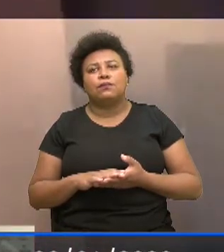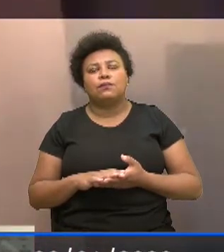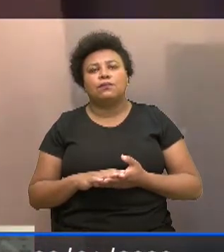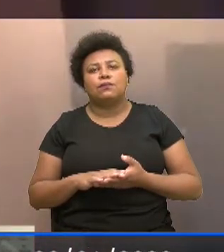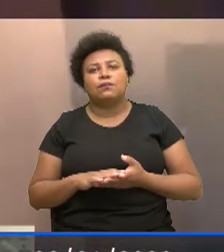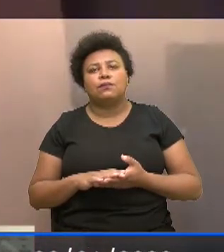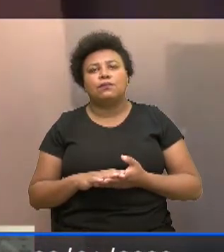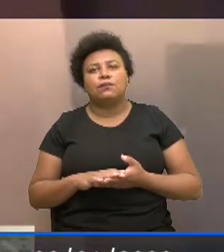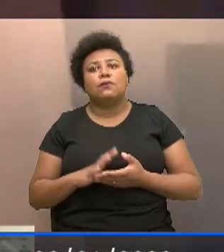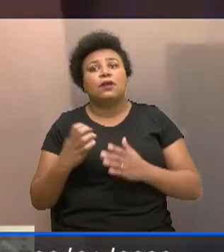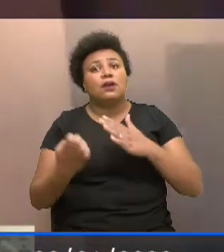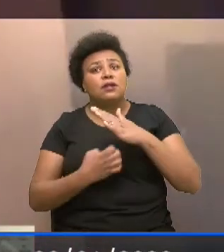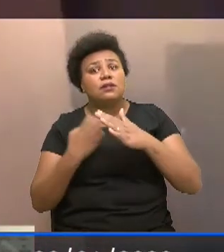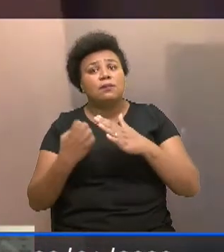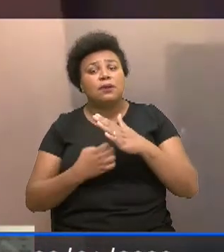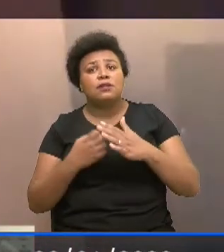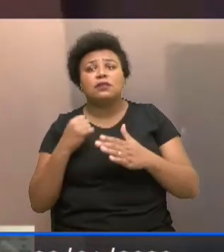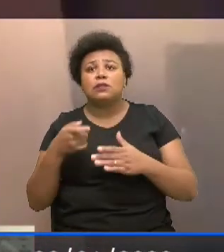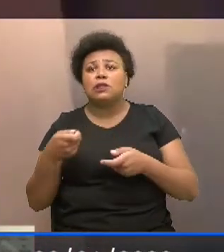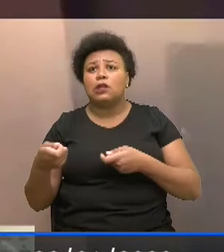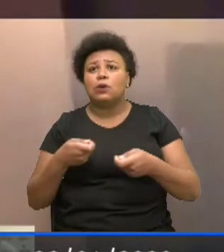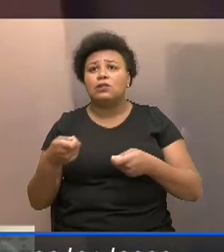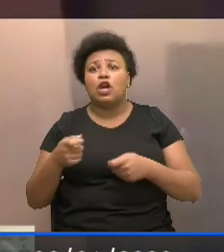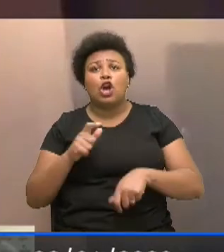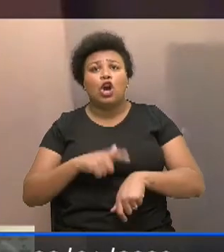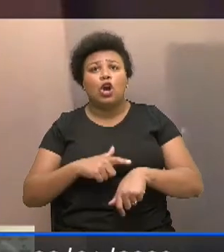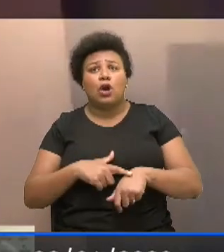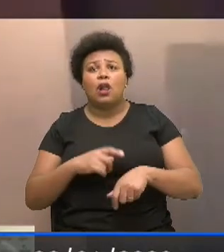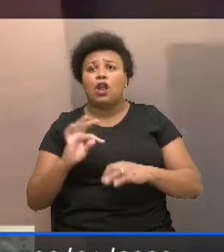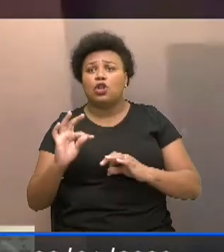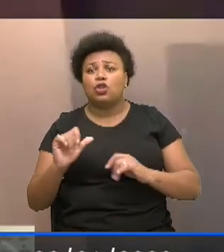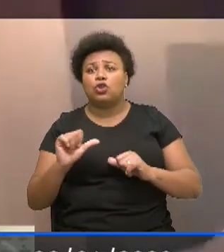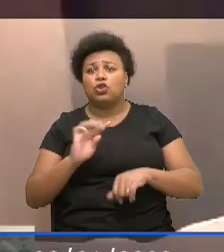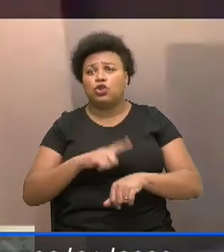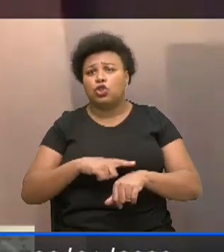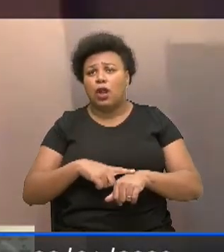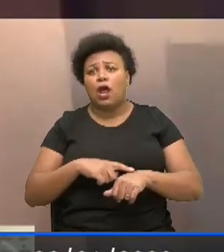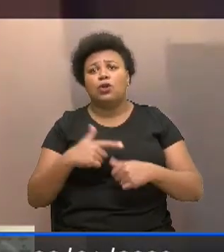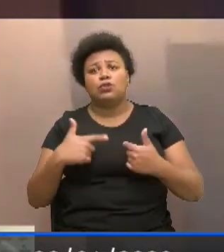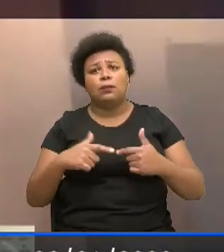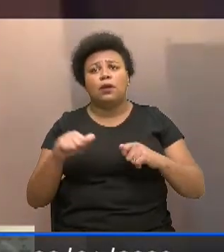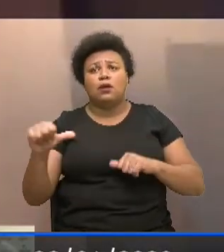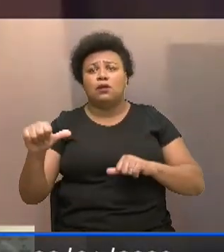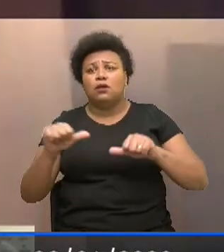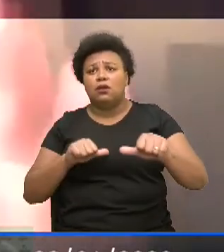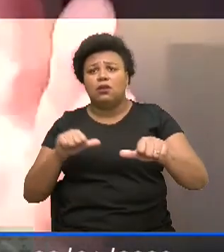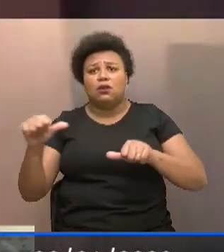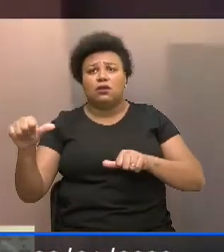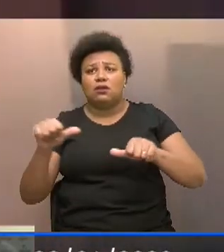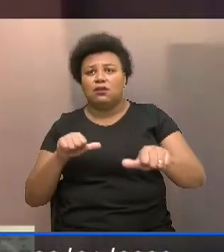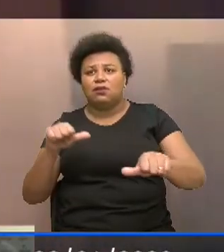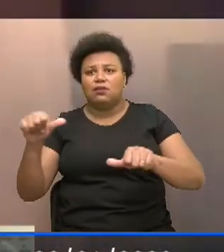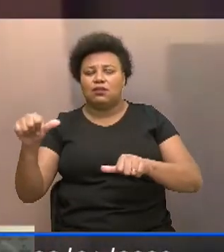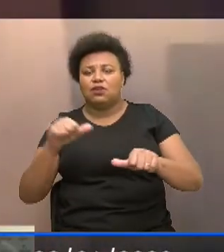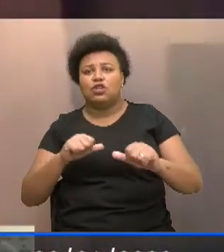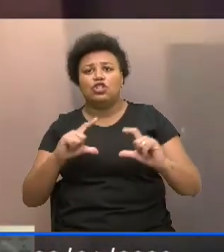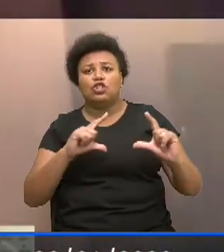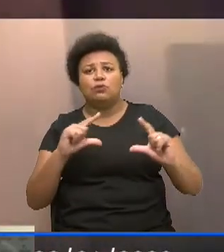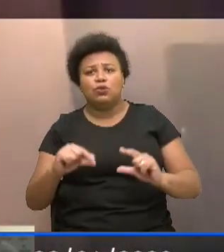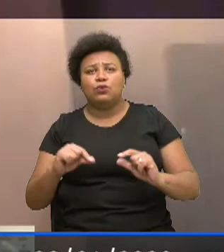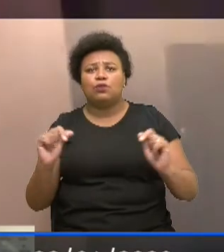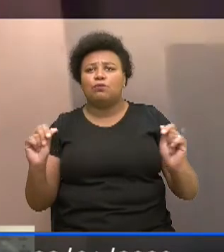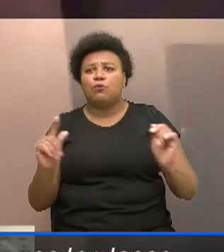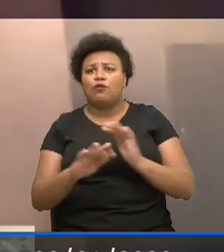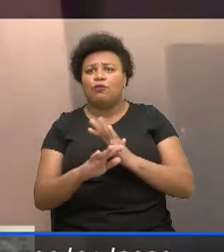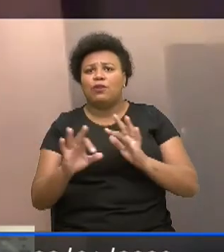e as empresas se negociassem turnos de trabalho de tal forma que reduza o contingente, porque essa é uma questão